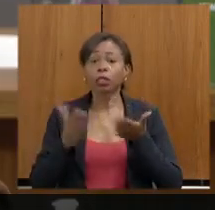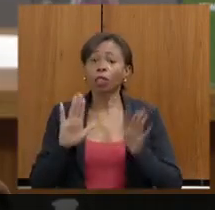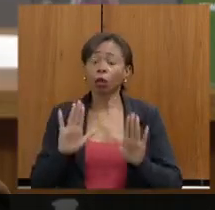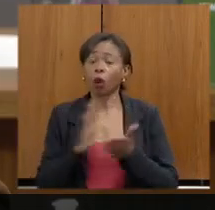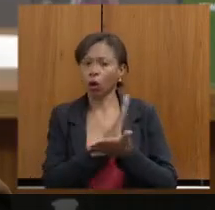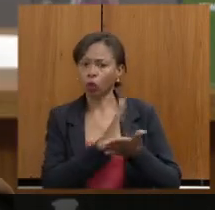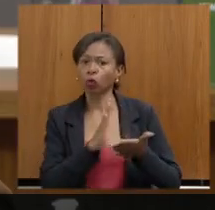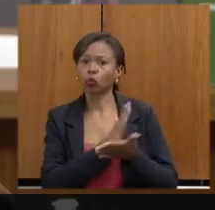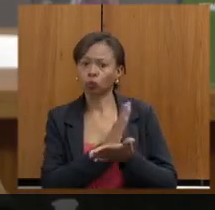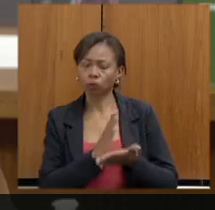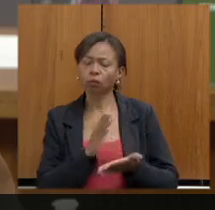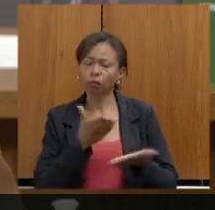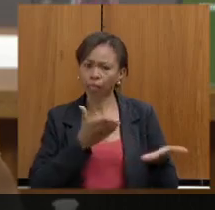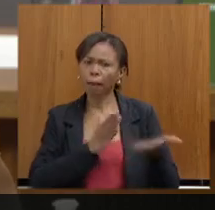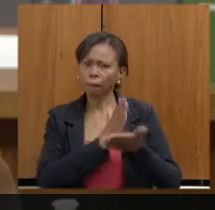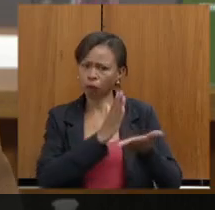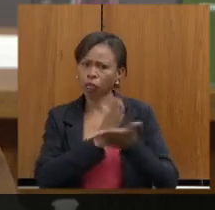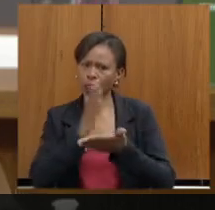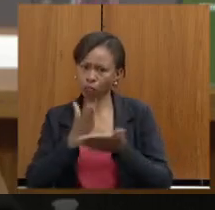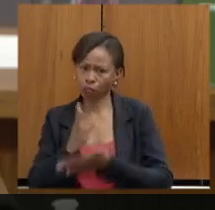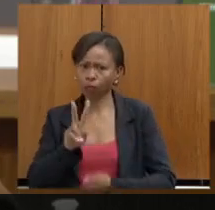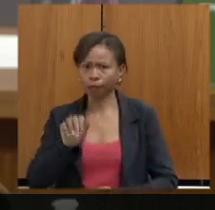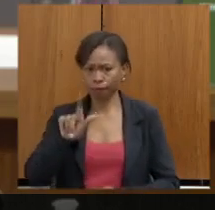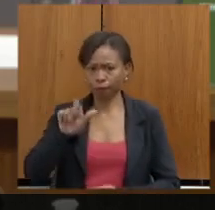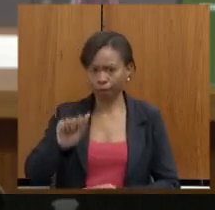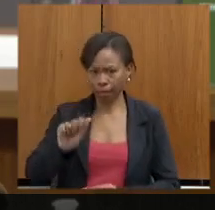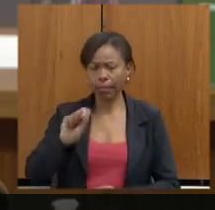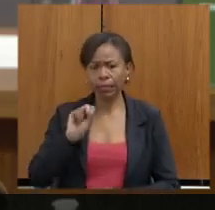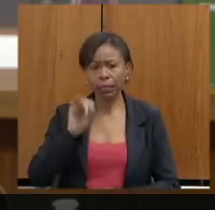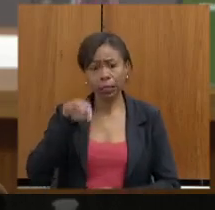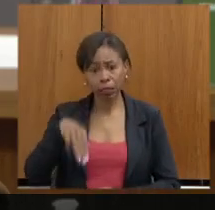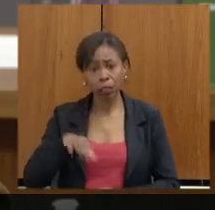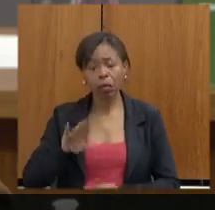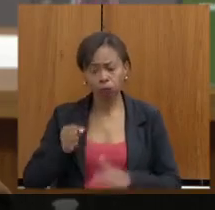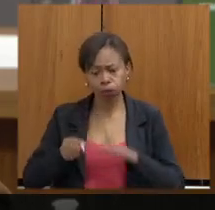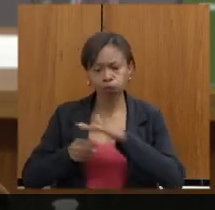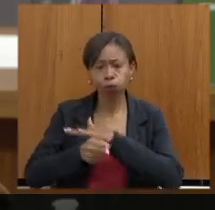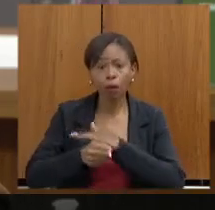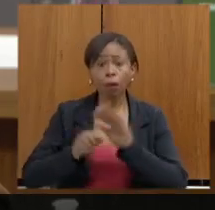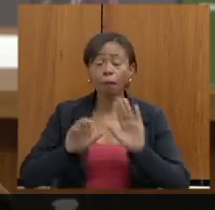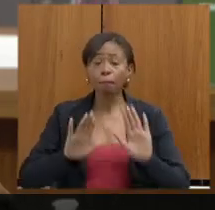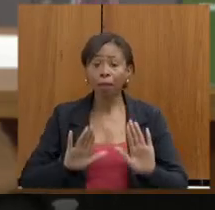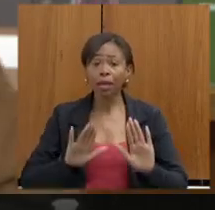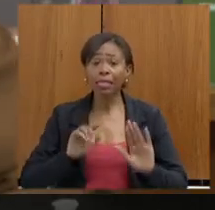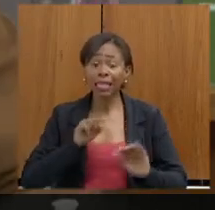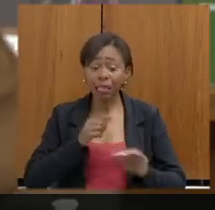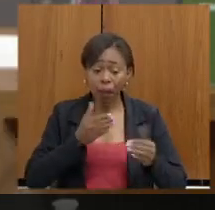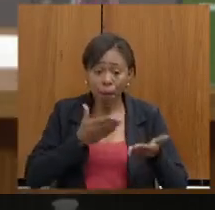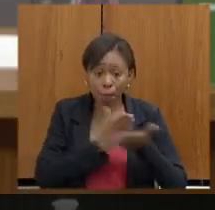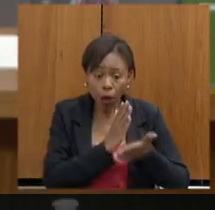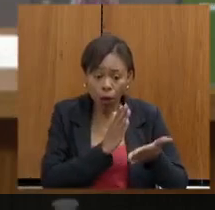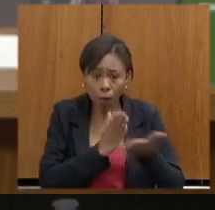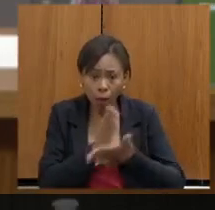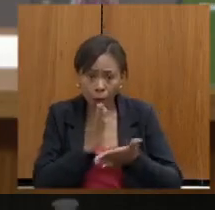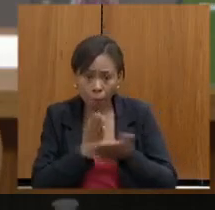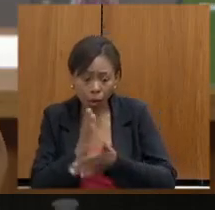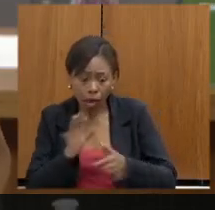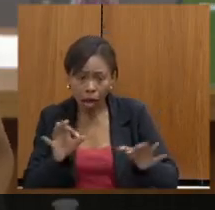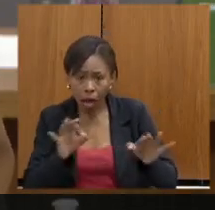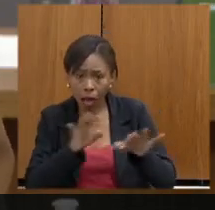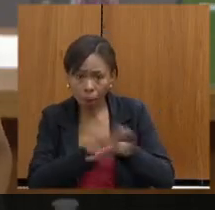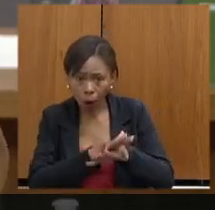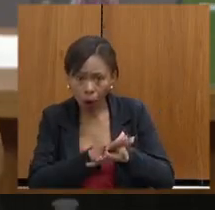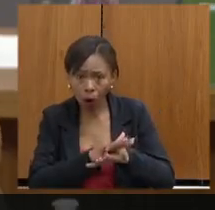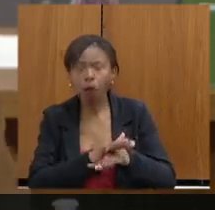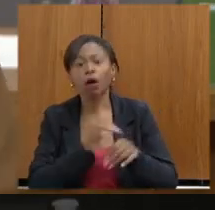concurso nessa aprovação de vagas e só depois que encerrar esse essa essas aprovações é que a gente vai saber exatamente se a